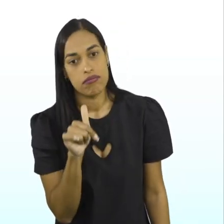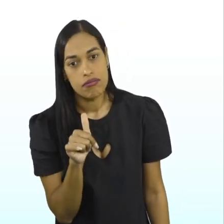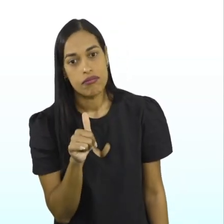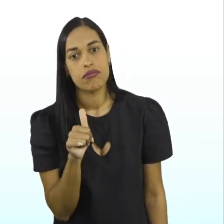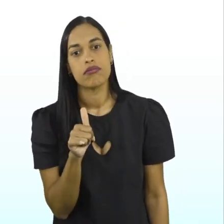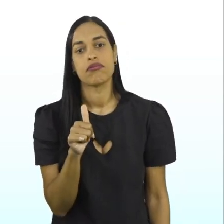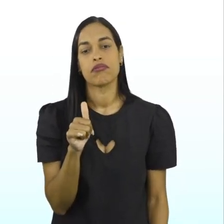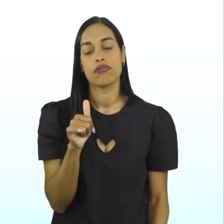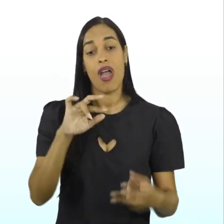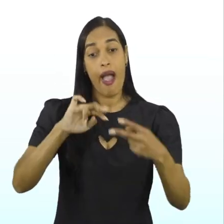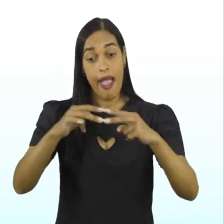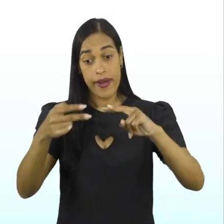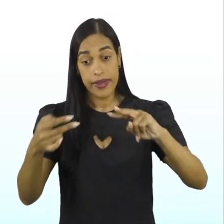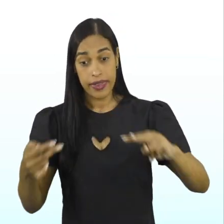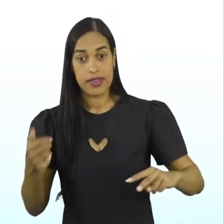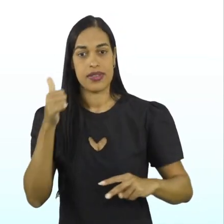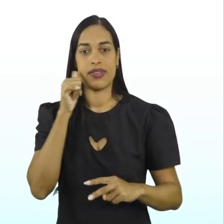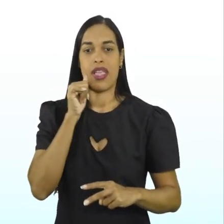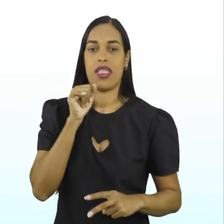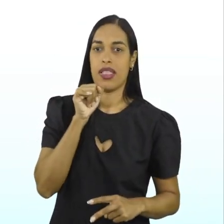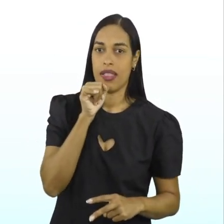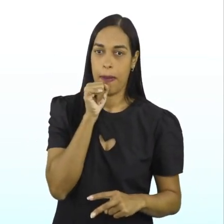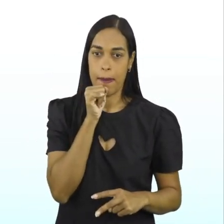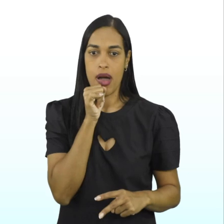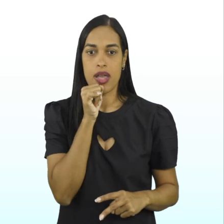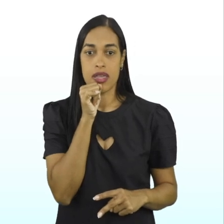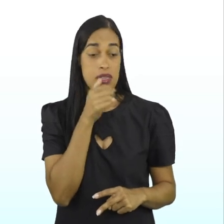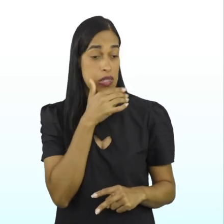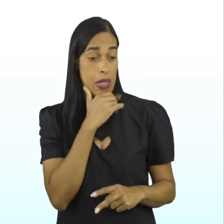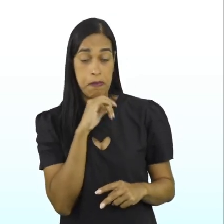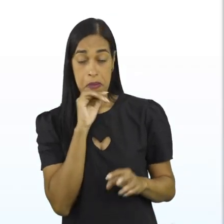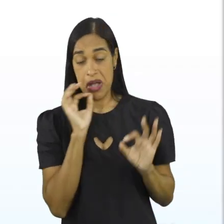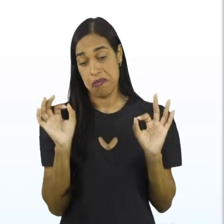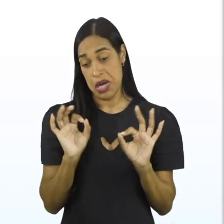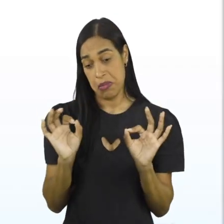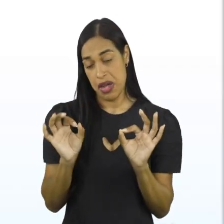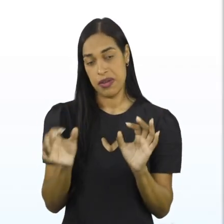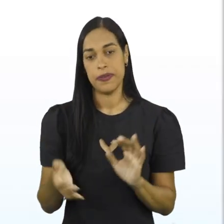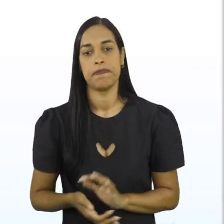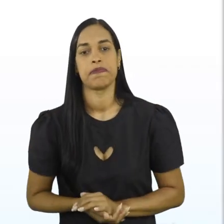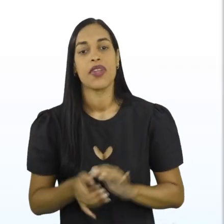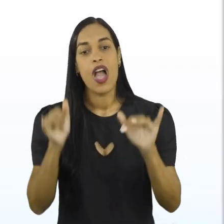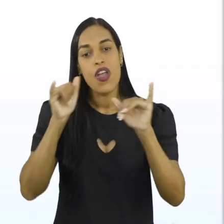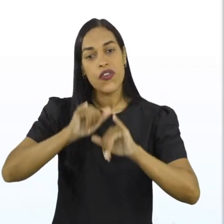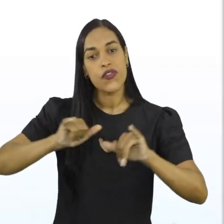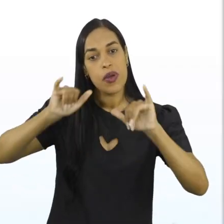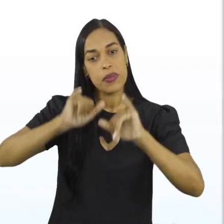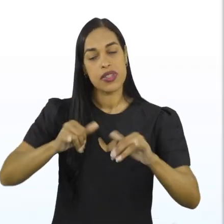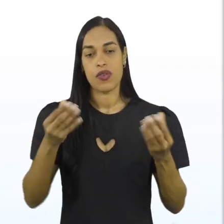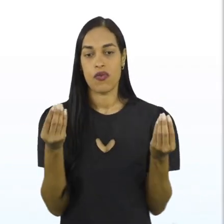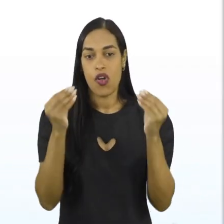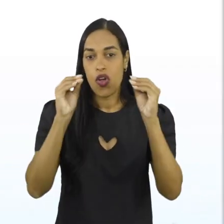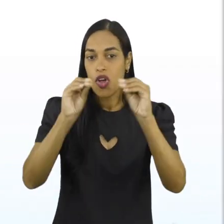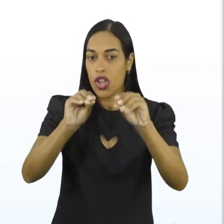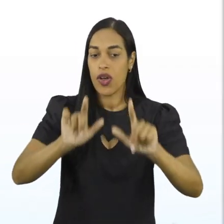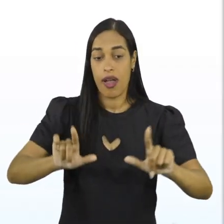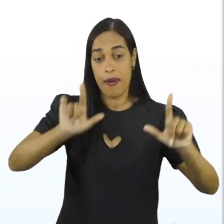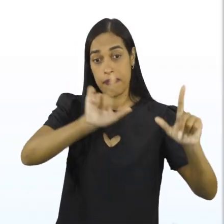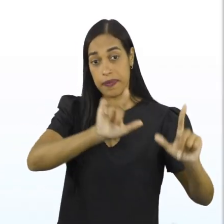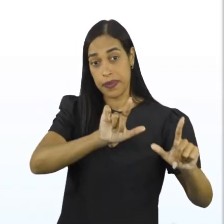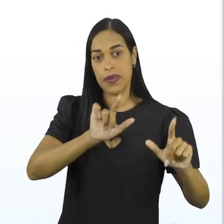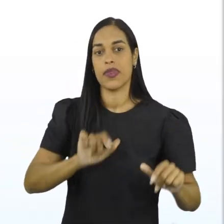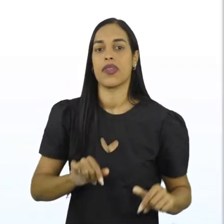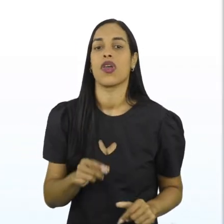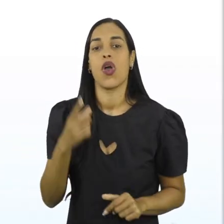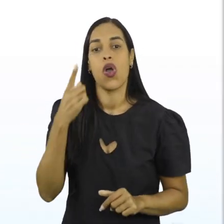é herança materna. É zero pai, tá? Léo, bota aí no quadro para eu botar essa informação aqui para os meninos. Ó, lembre que a gente vai ter assim, ó.